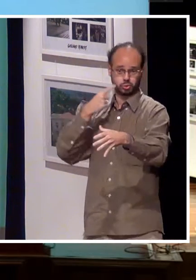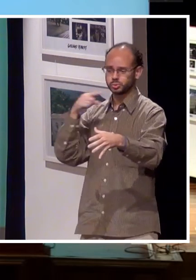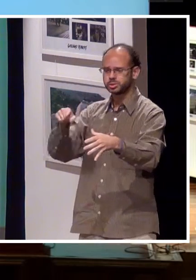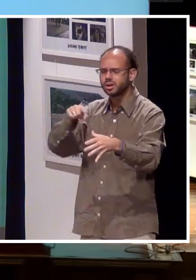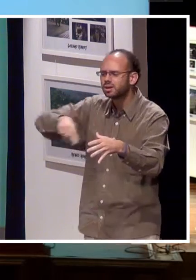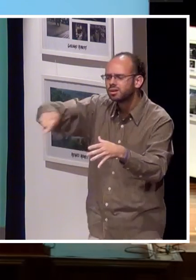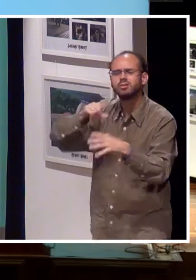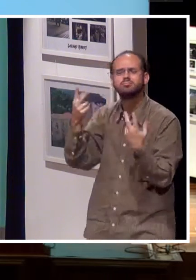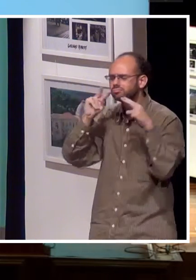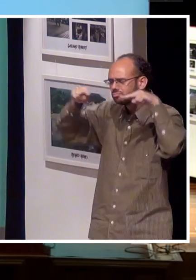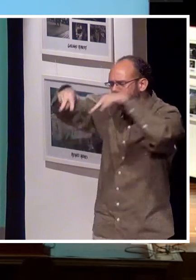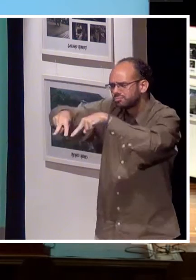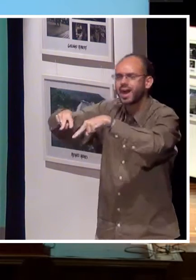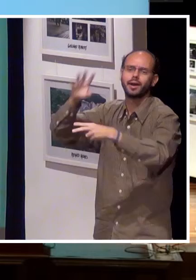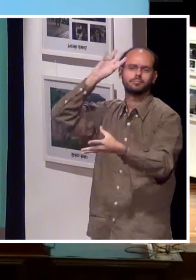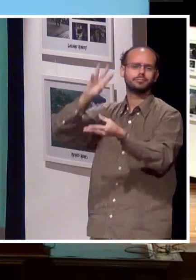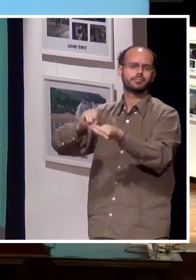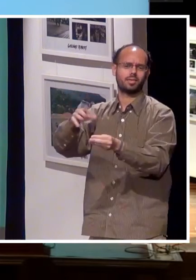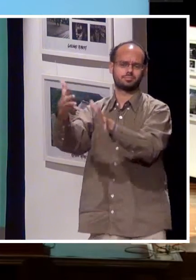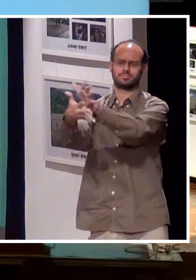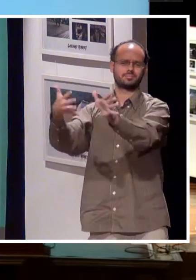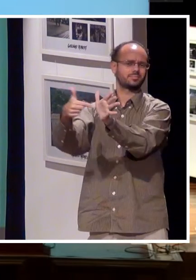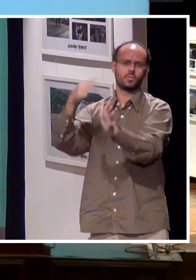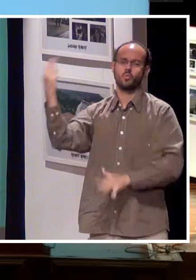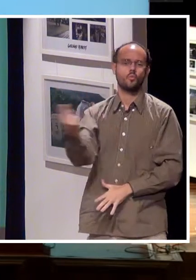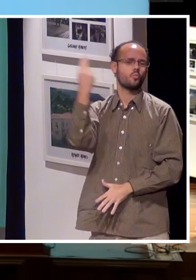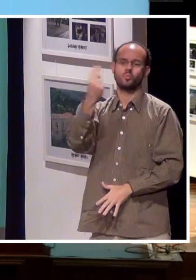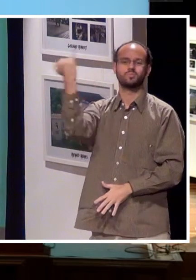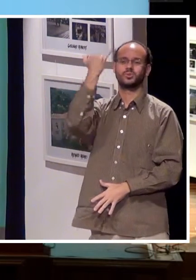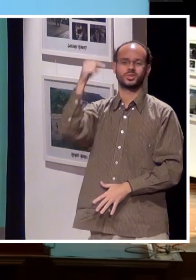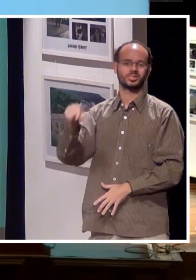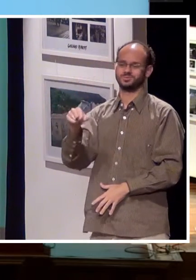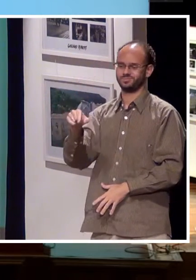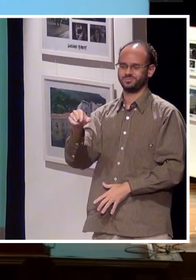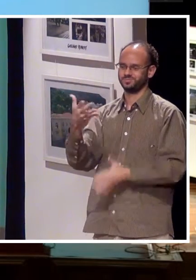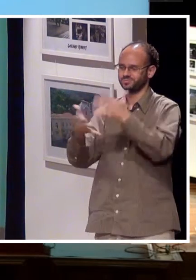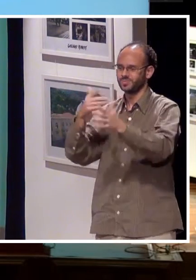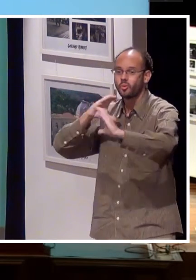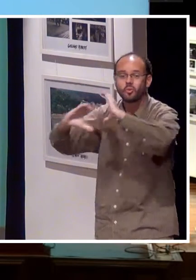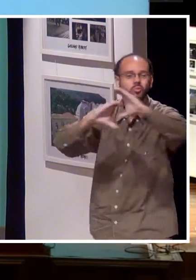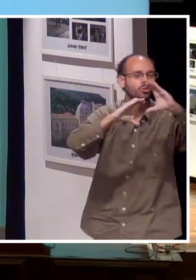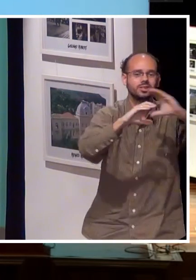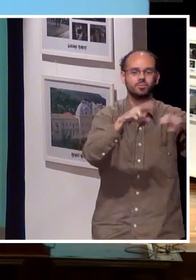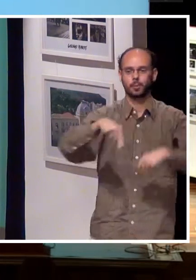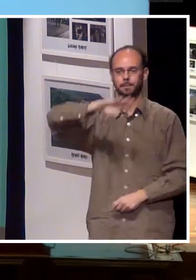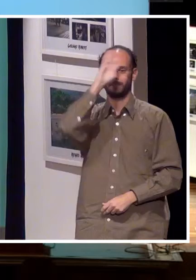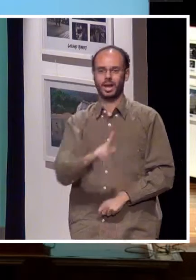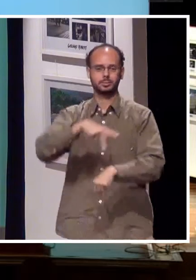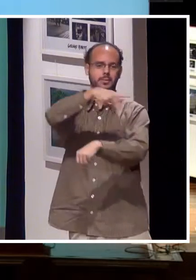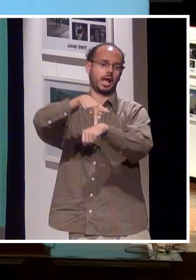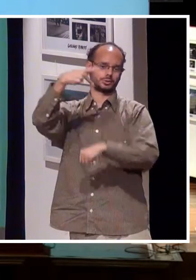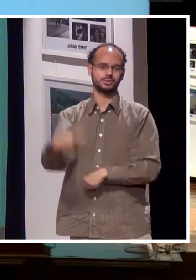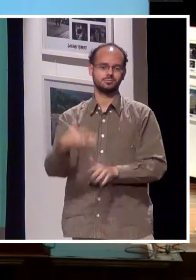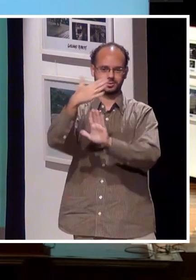A visão dentro dessa comunidade, né, esse olhar, o que nós podemos ter de entendimento, que é fundamental, importante, a Libras,